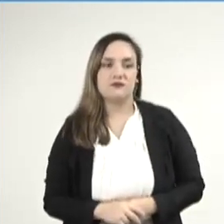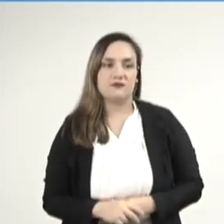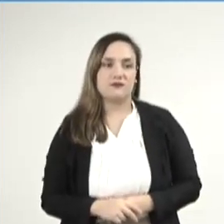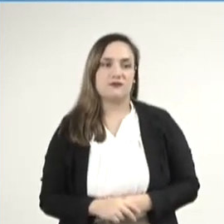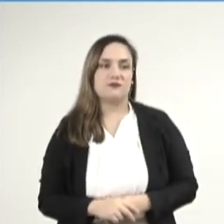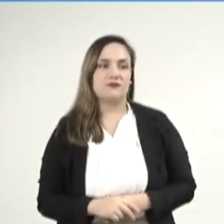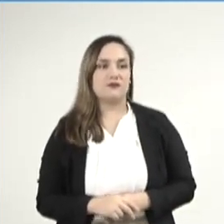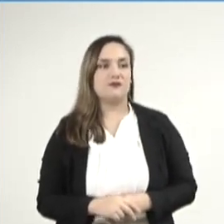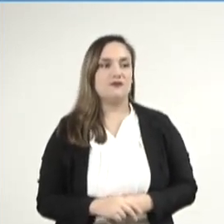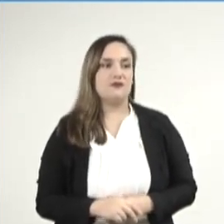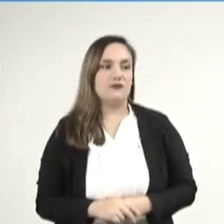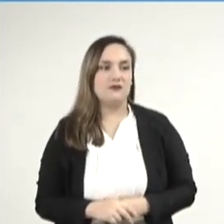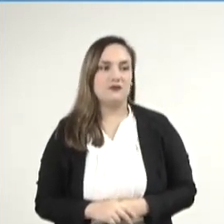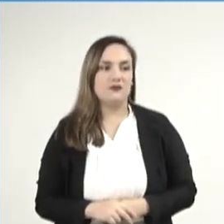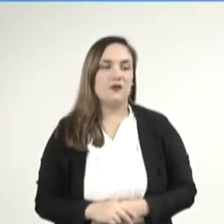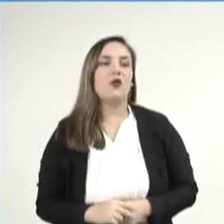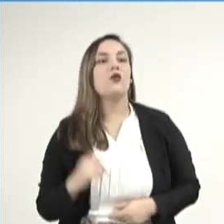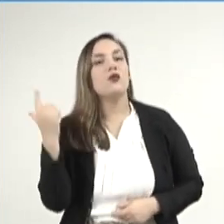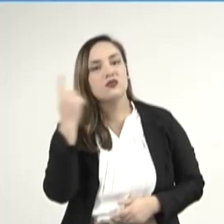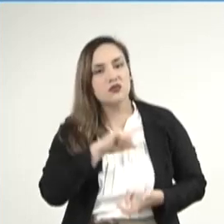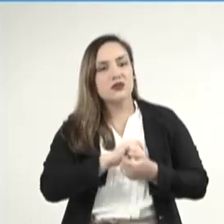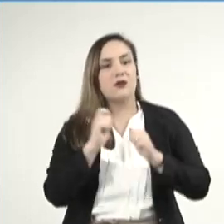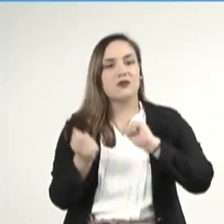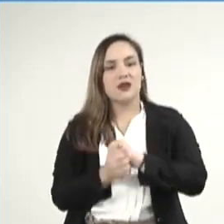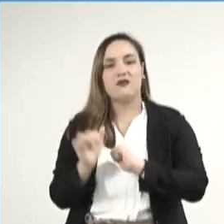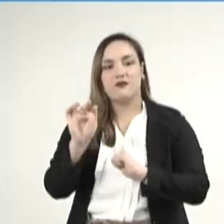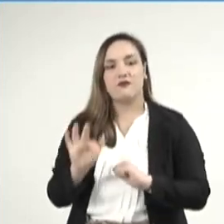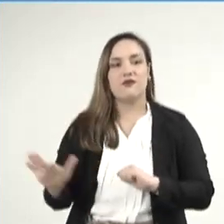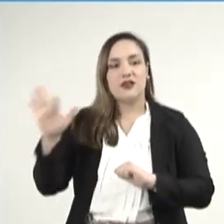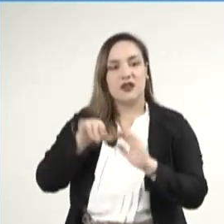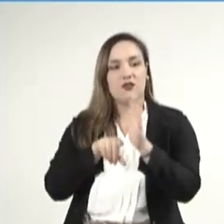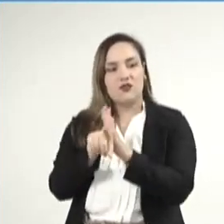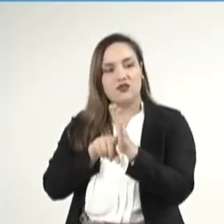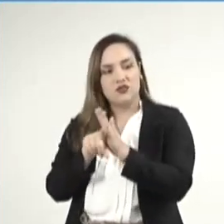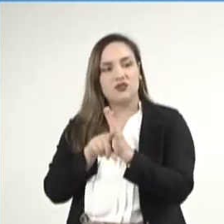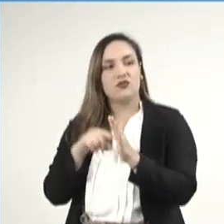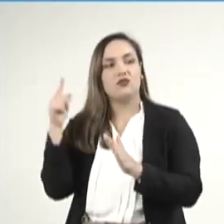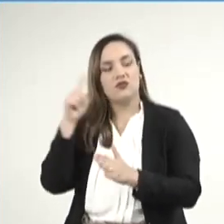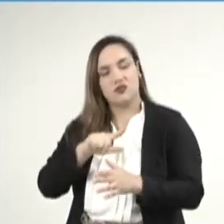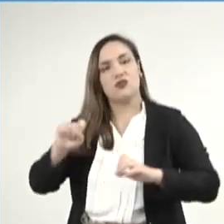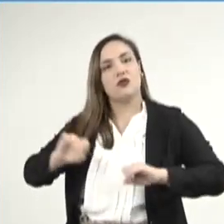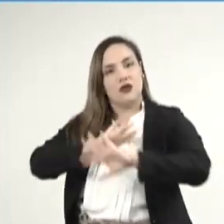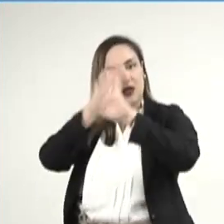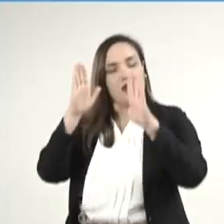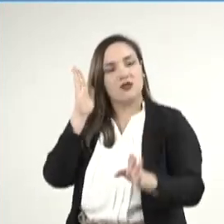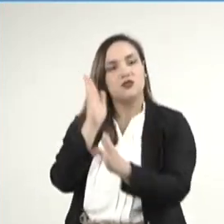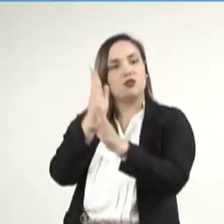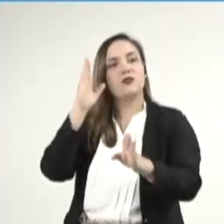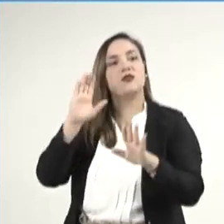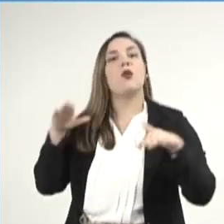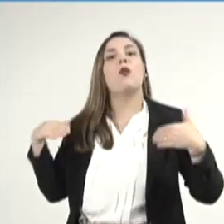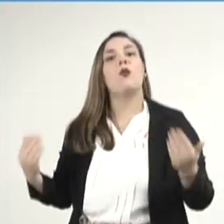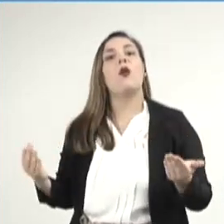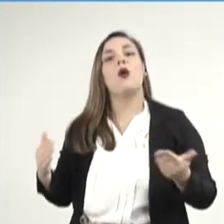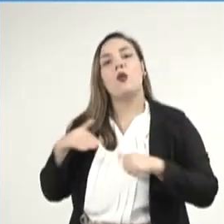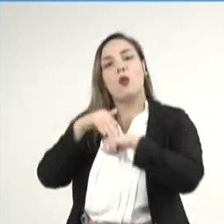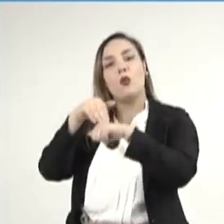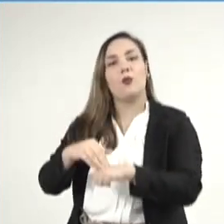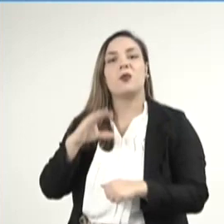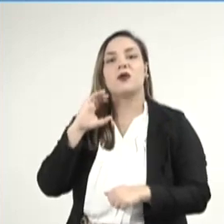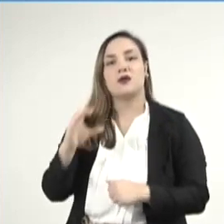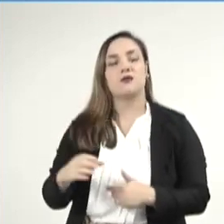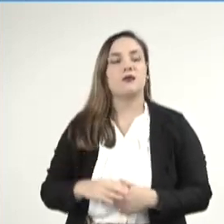A federalização da investigação garantiu a elucidação desse crime